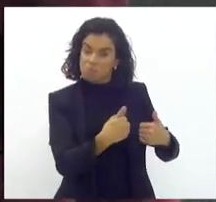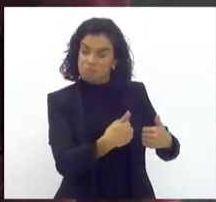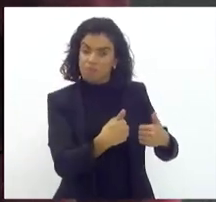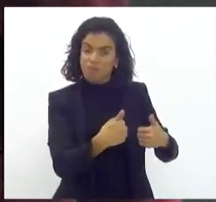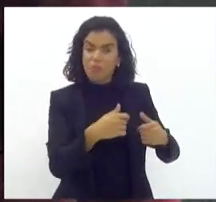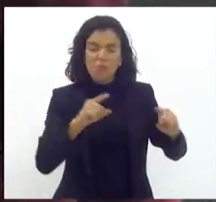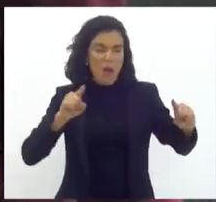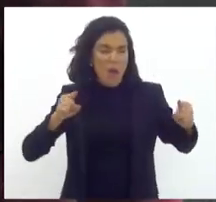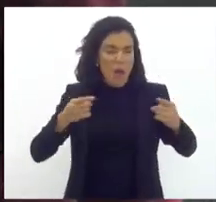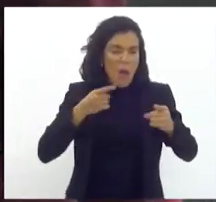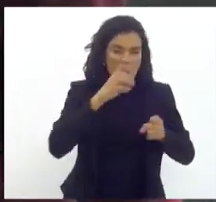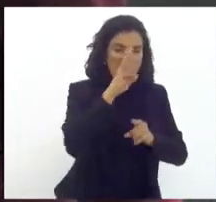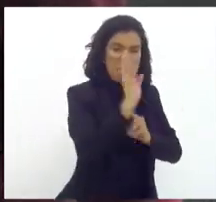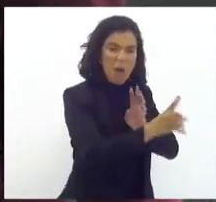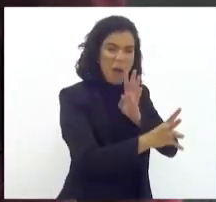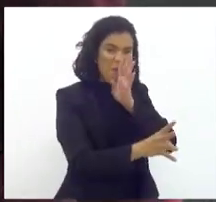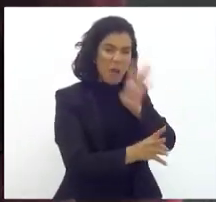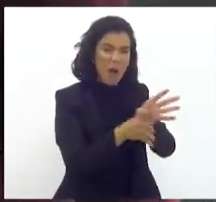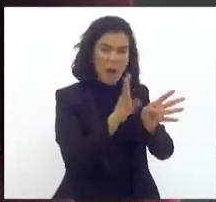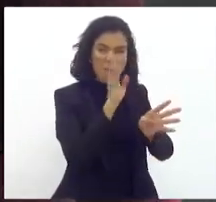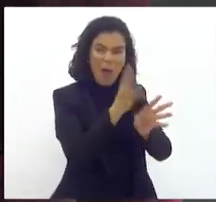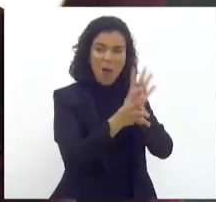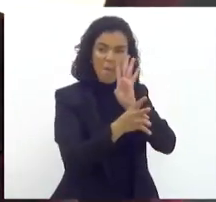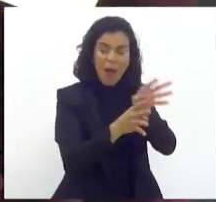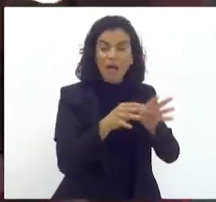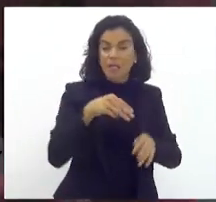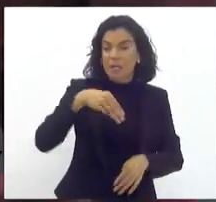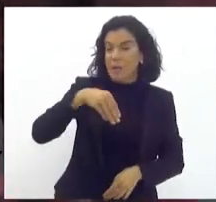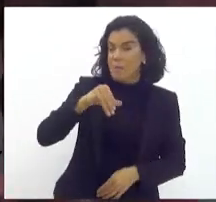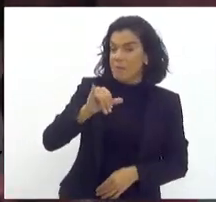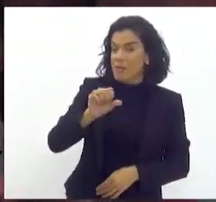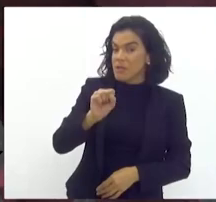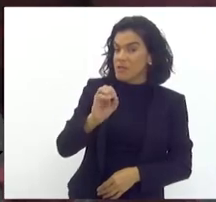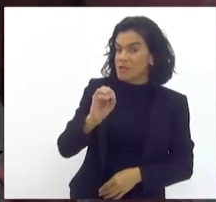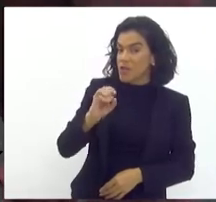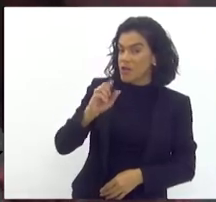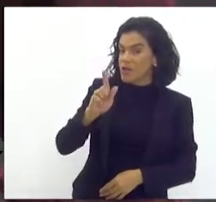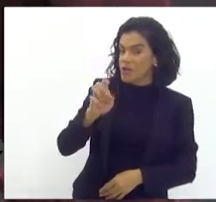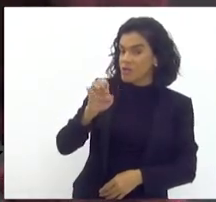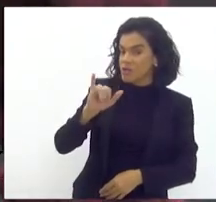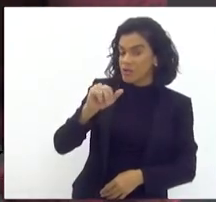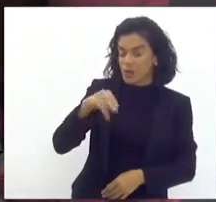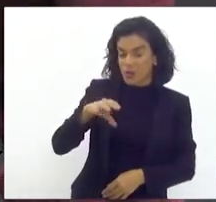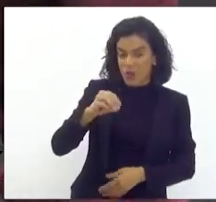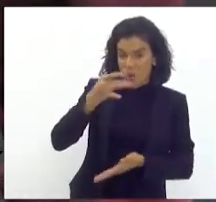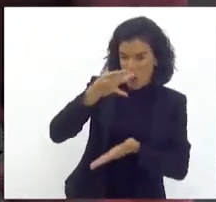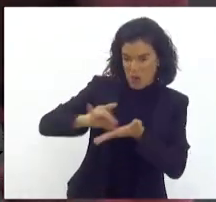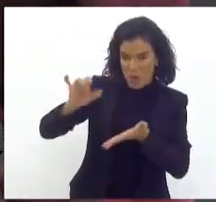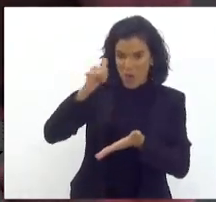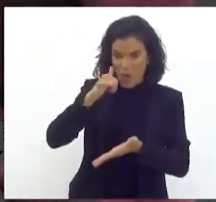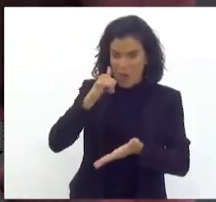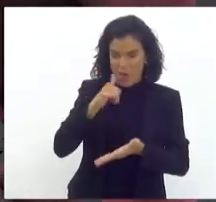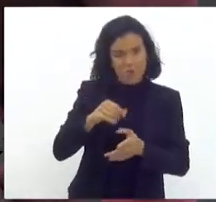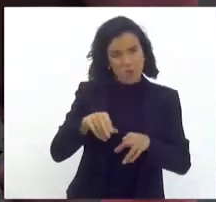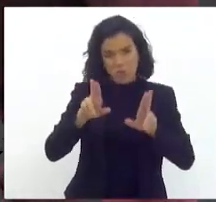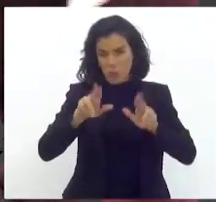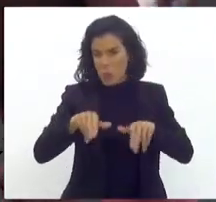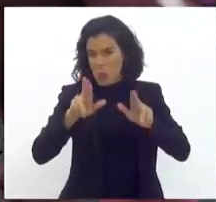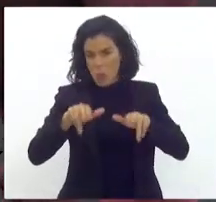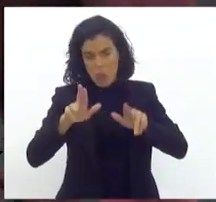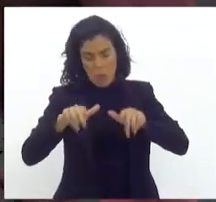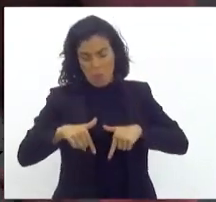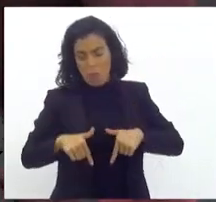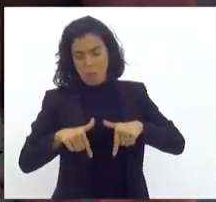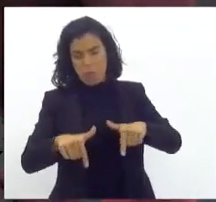para acusá-lo de misógino nunca fiz isso e nunca o